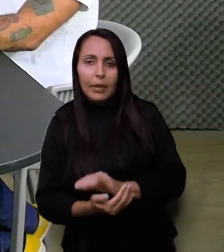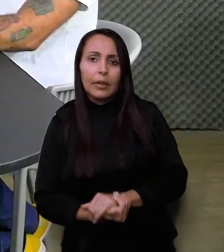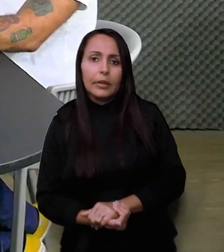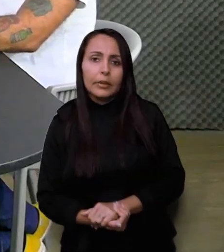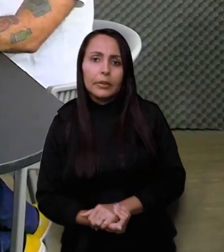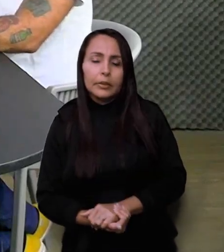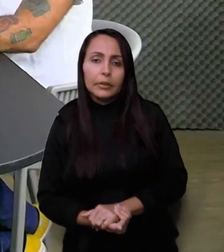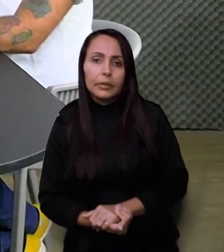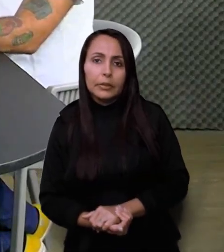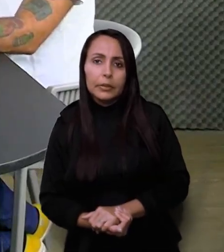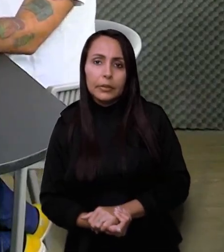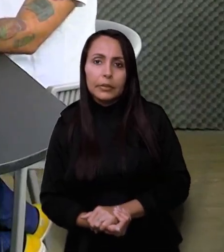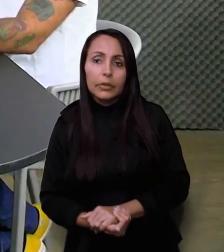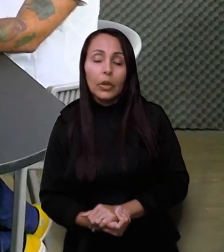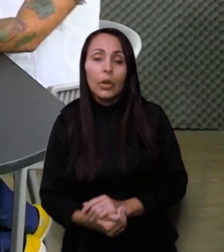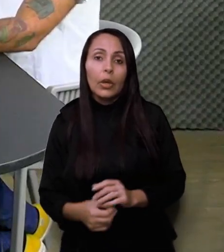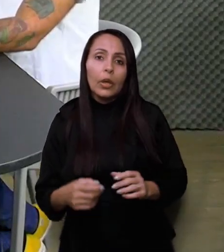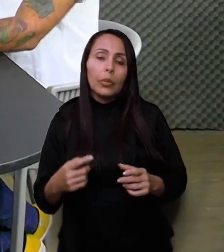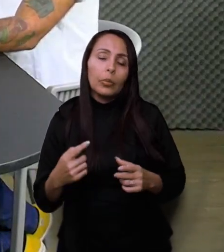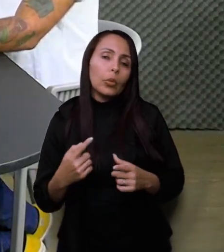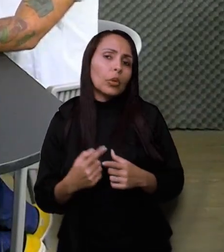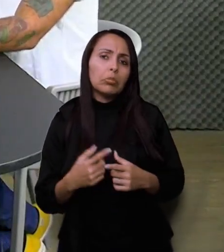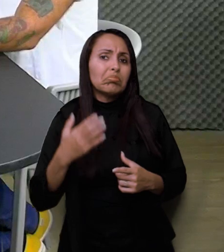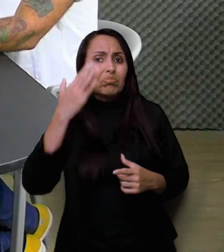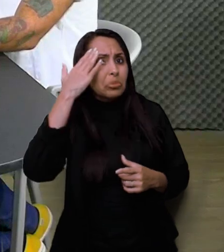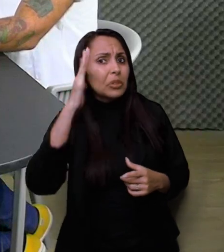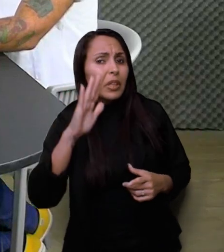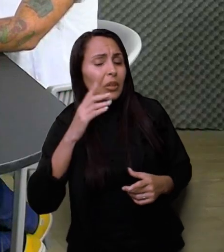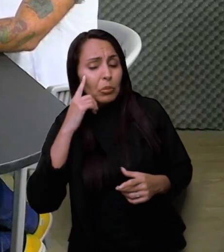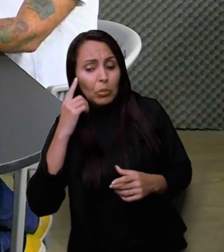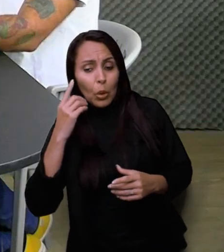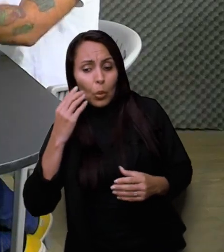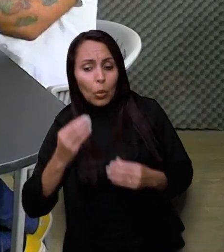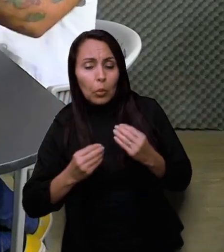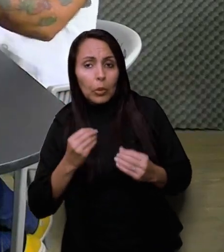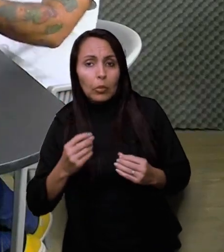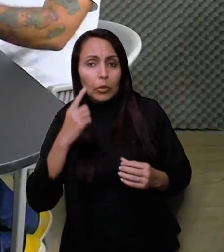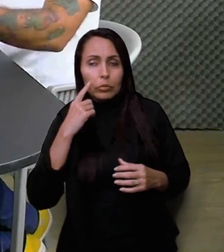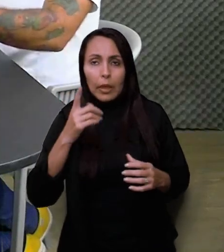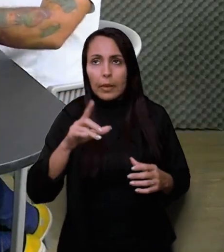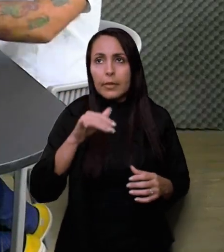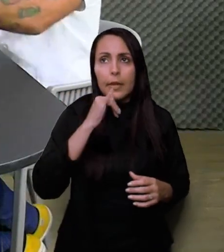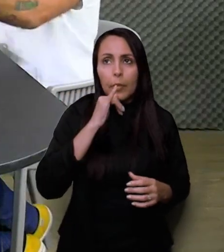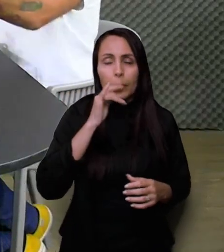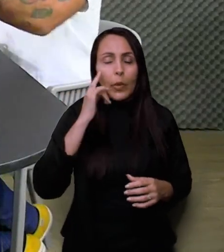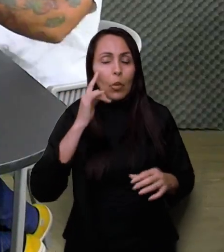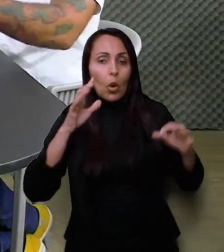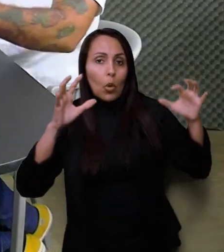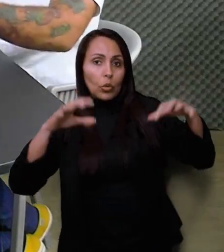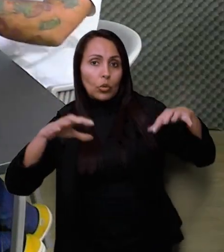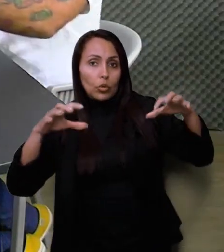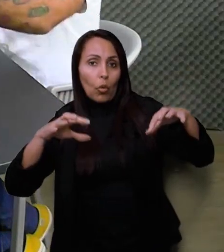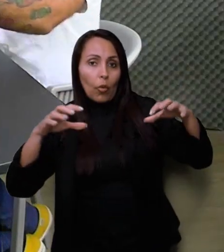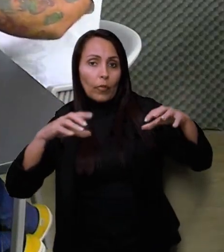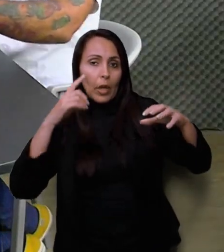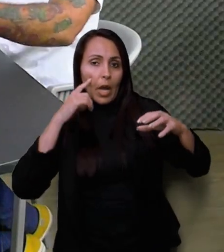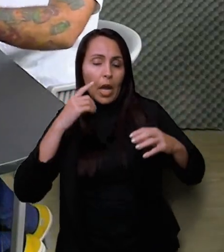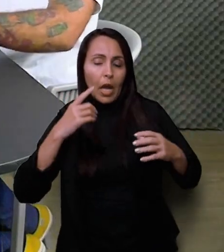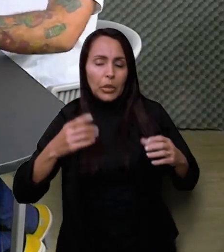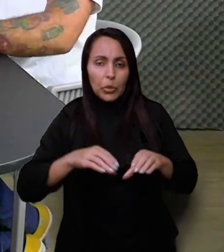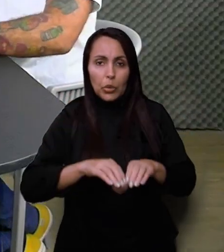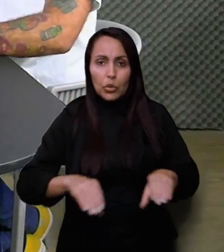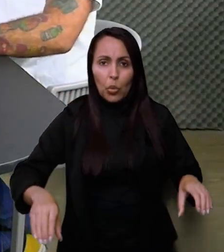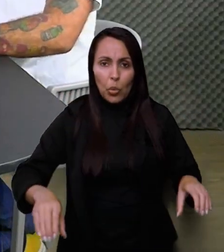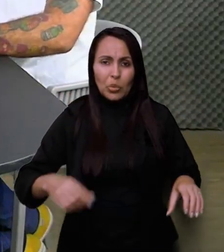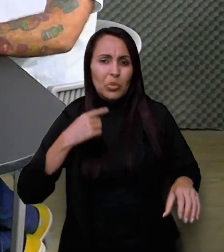essa Vai. parte. Porque eu não sei, não tem como, né? Porque assim, quando chove, por exemplo, o esgoto esborra, né?